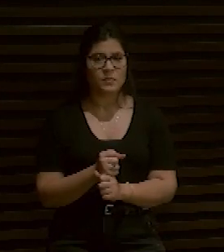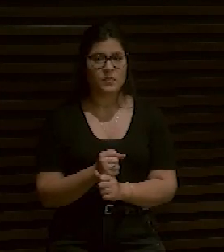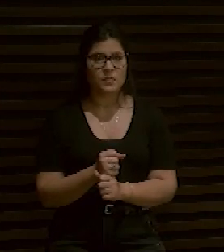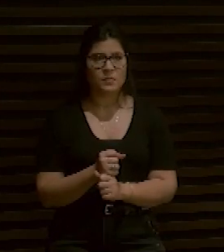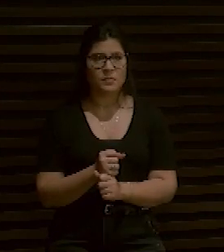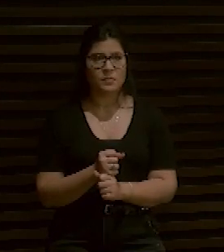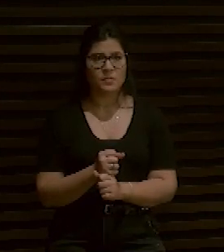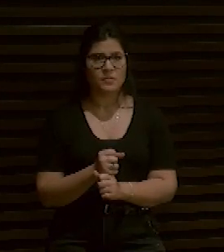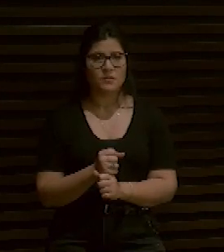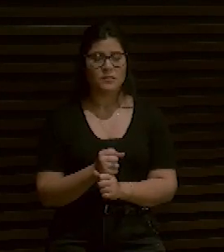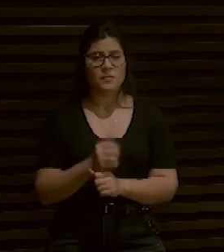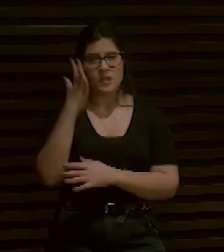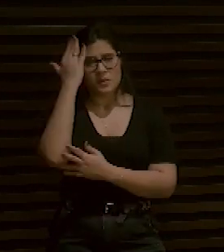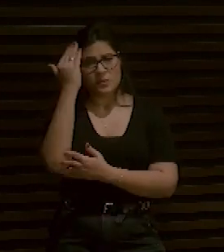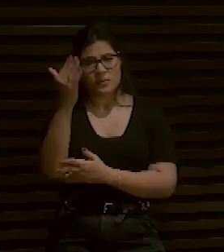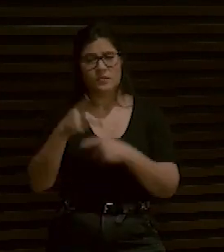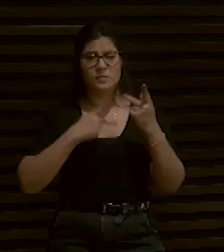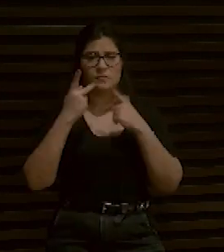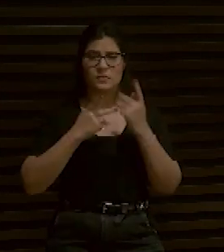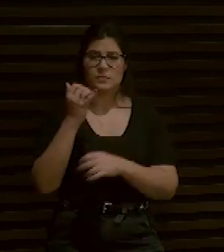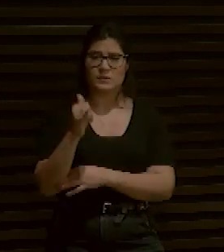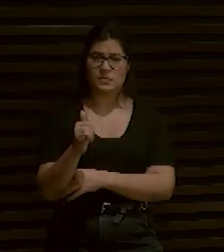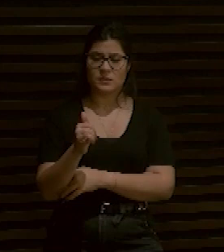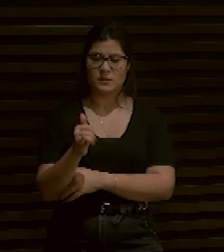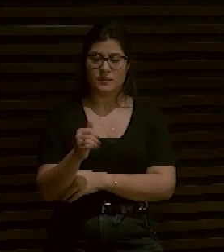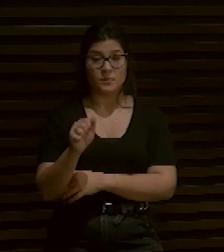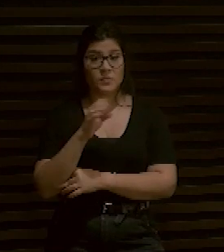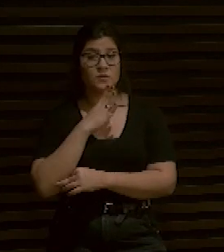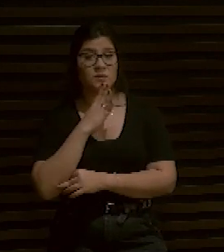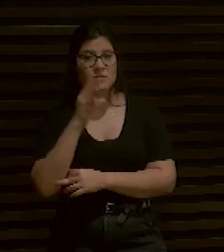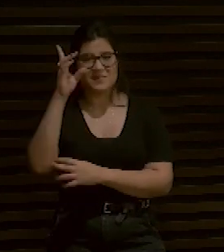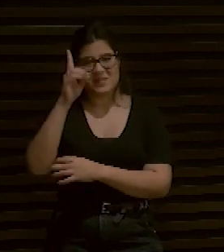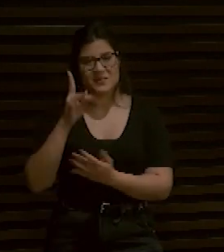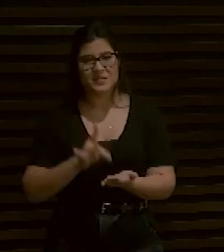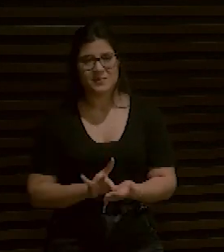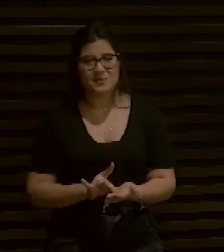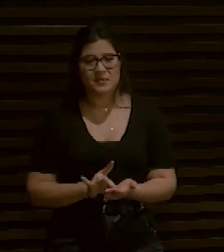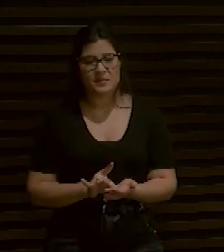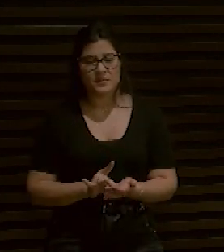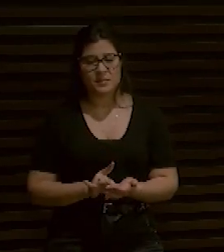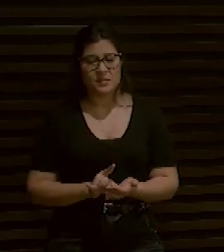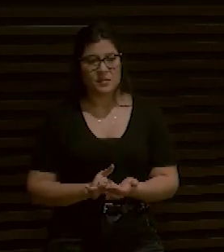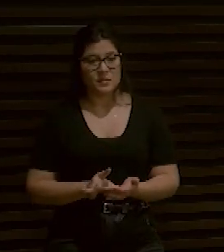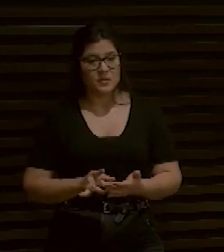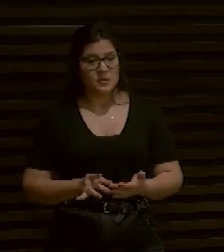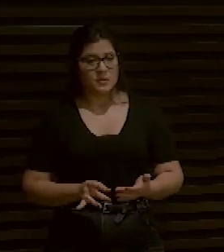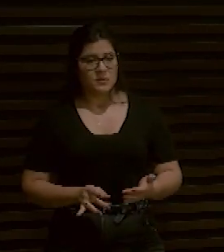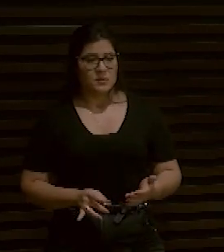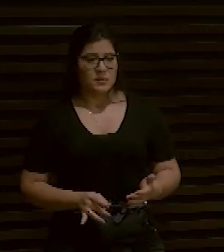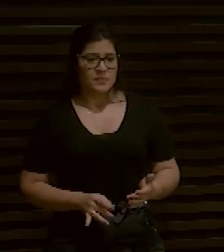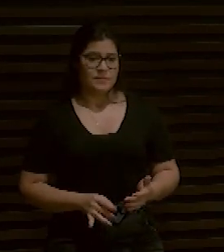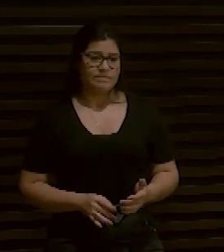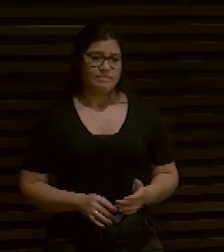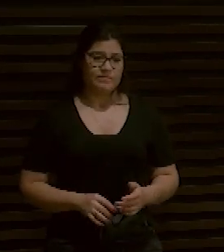Carson diz que, abre aspas, se realmente conhecemos a Deus, isso terá enorme impacto na nossa vida